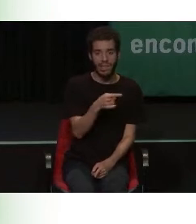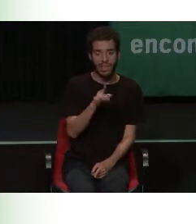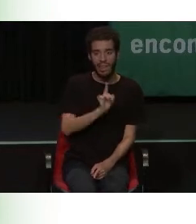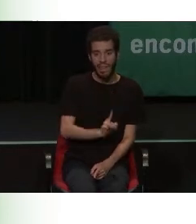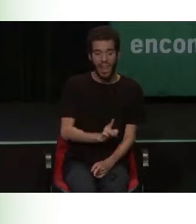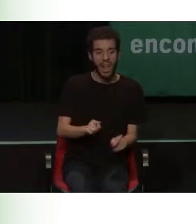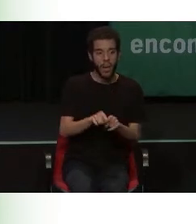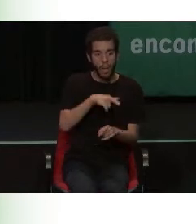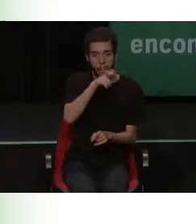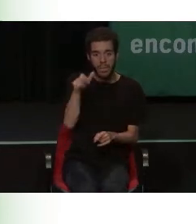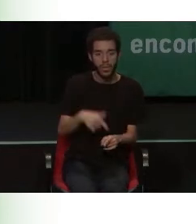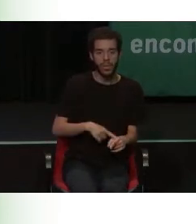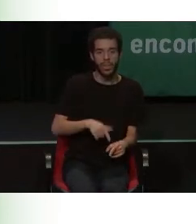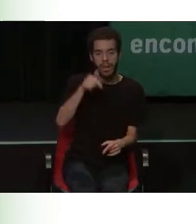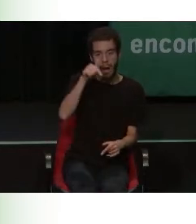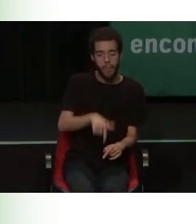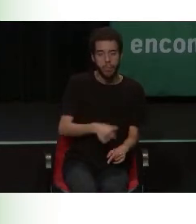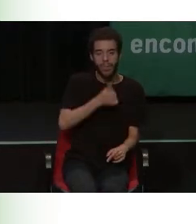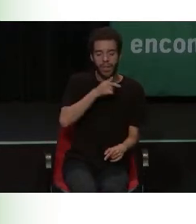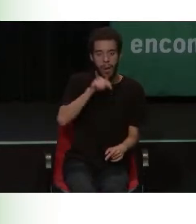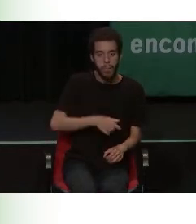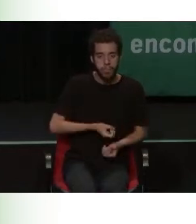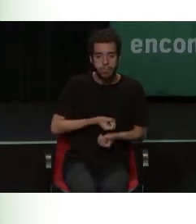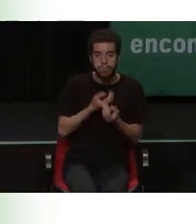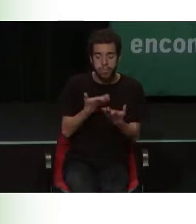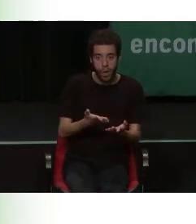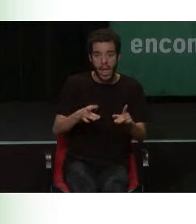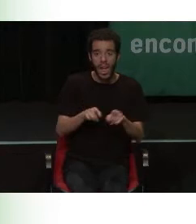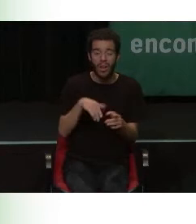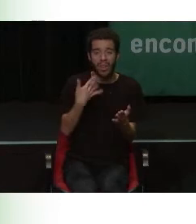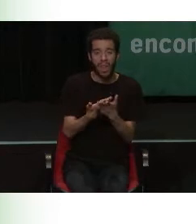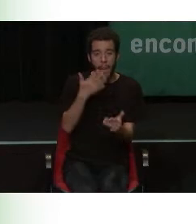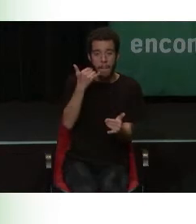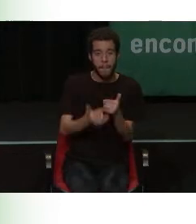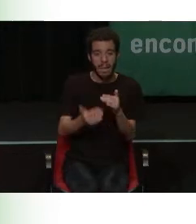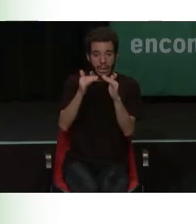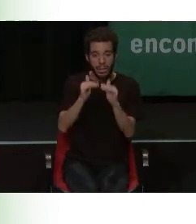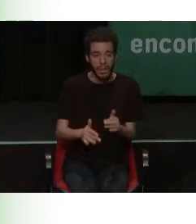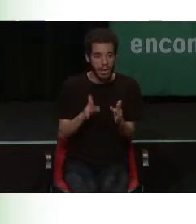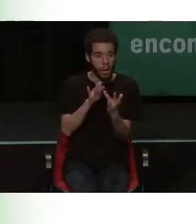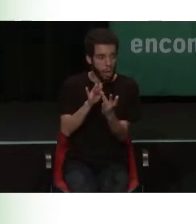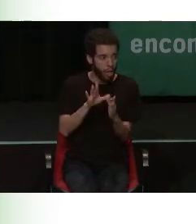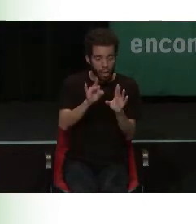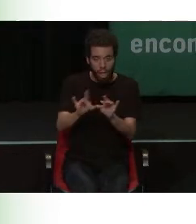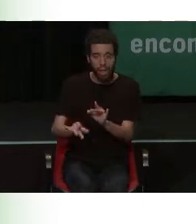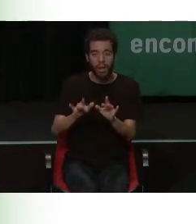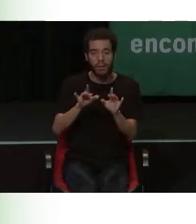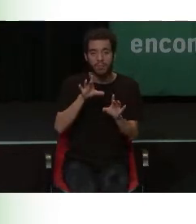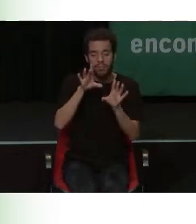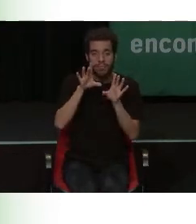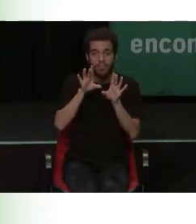com mais impulsividade tendem a envolver-se menos em comportamentos de risco. Portanto, à medida que aumenta o